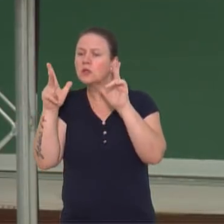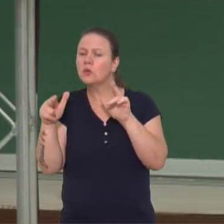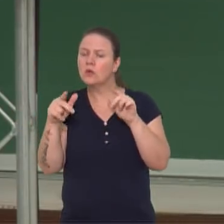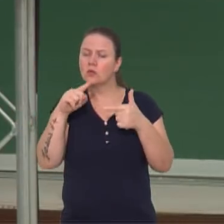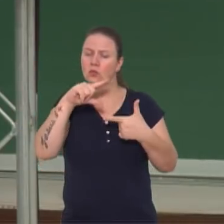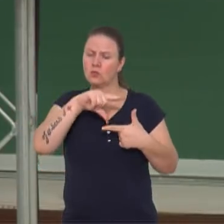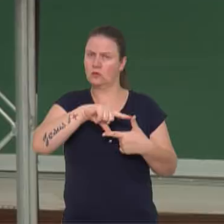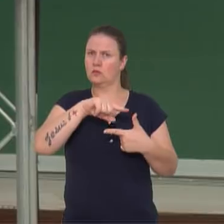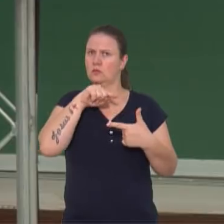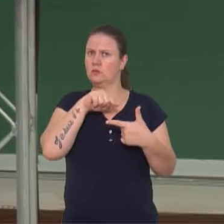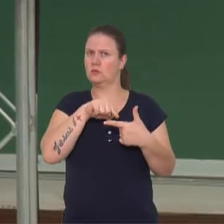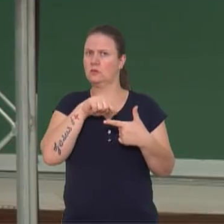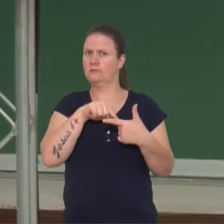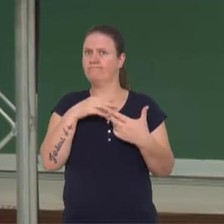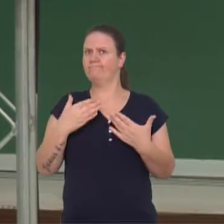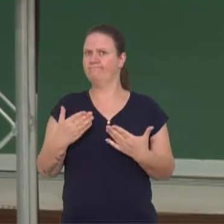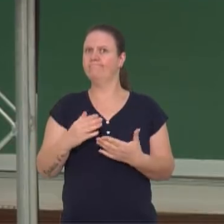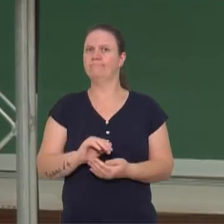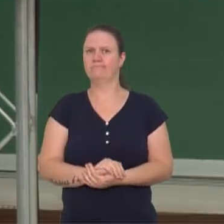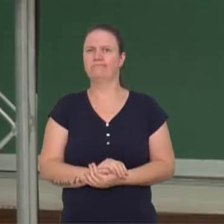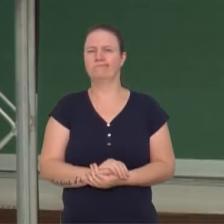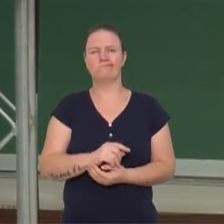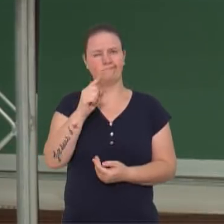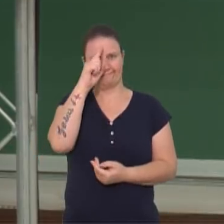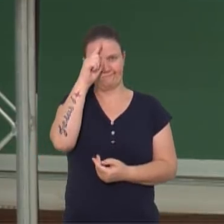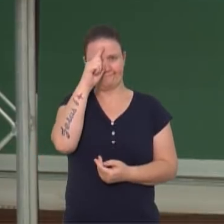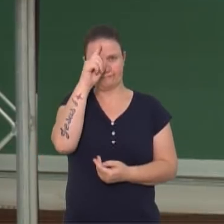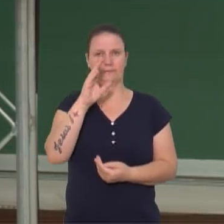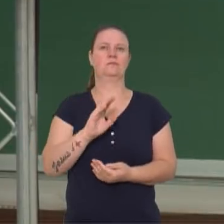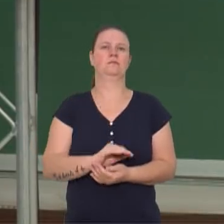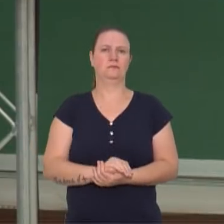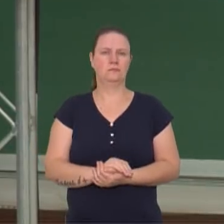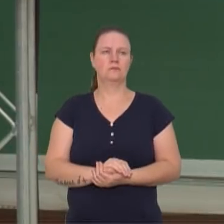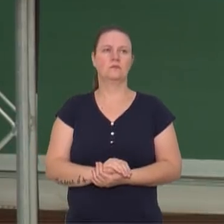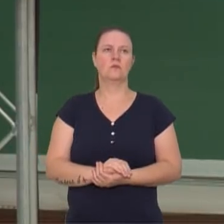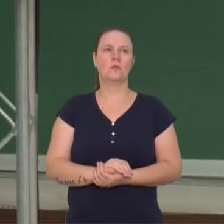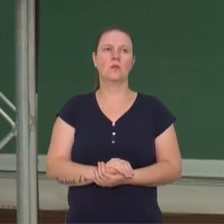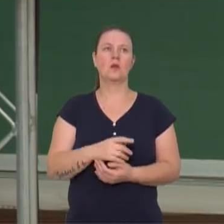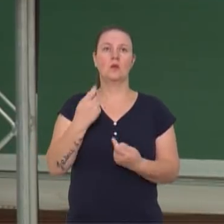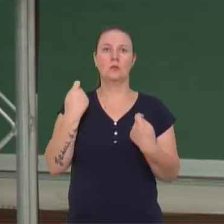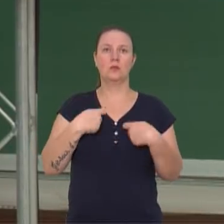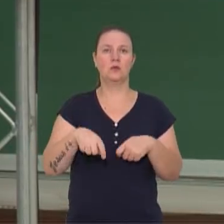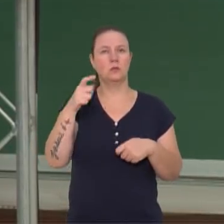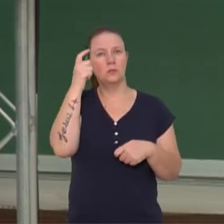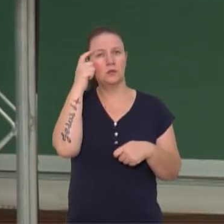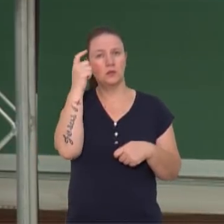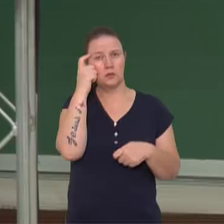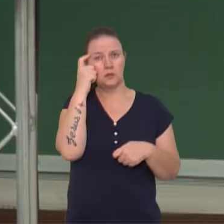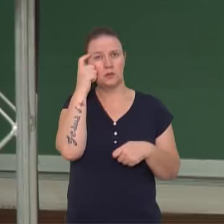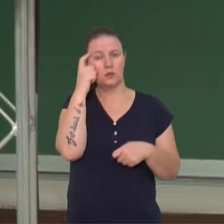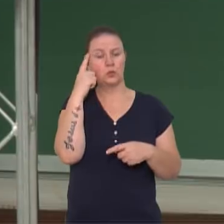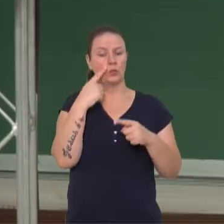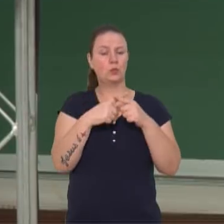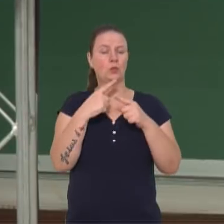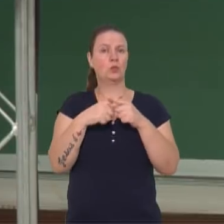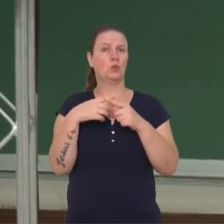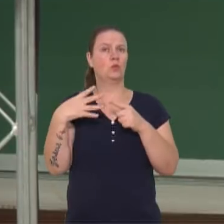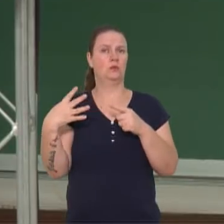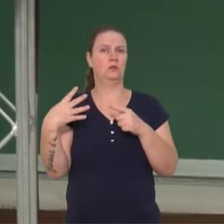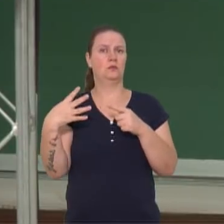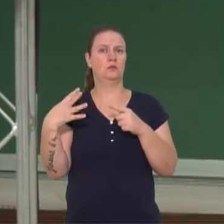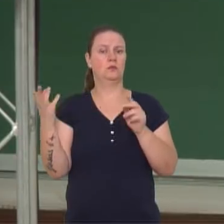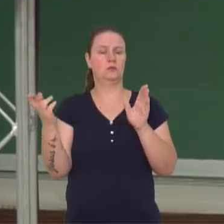retângulo? Opa, tá clareando a minha ideia. Então, eu tenho que pensar em um múltiplo de 4 que resulte no perímetro do